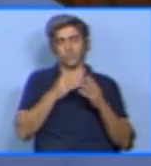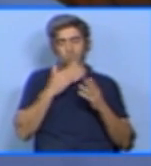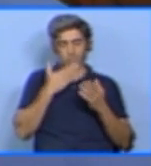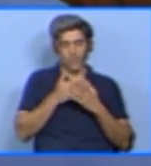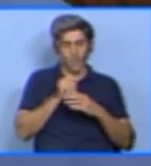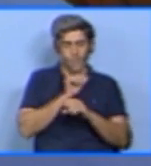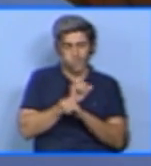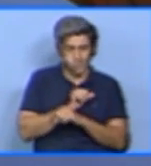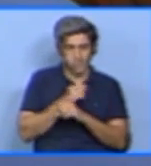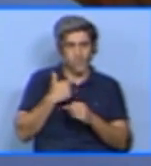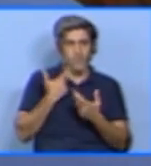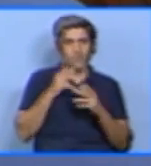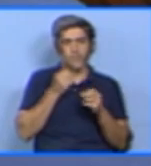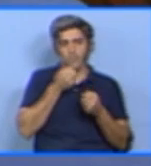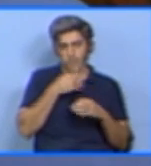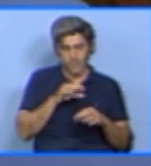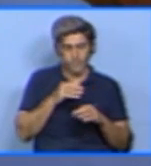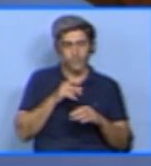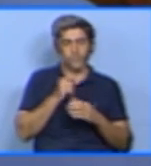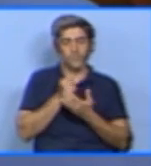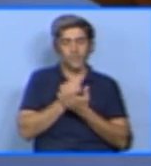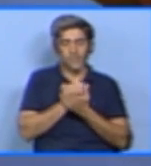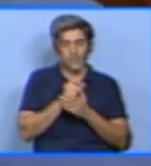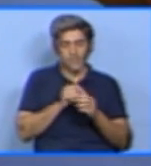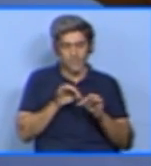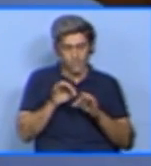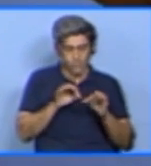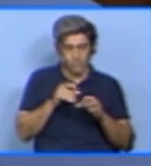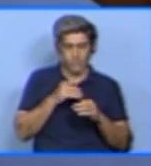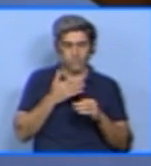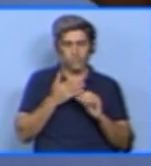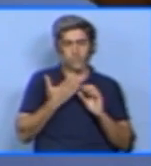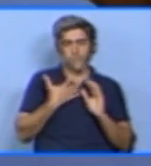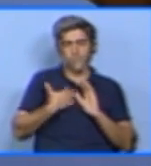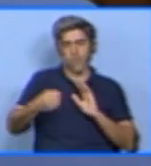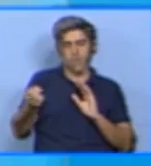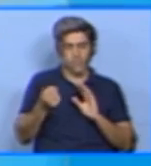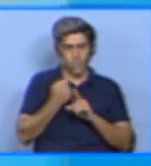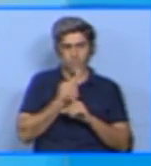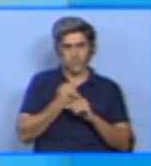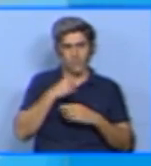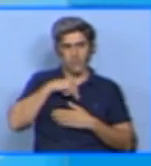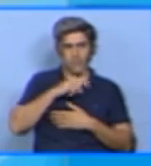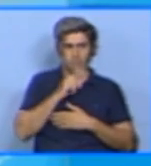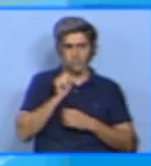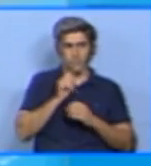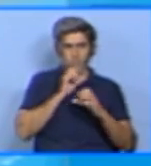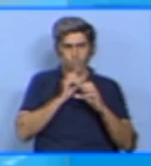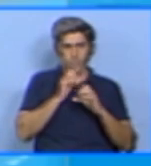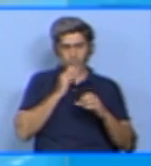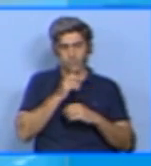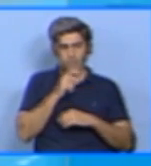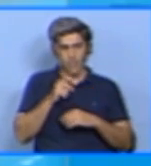limita a liberdade. E realmente o exorcismo não tira nada lá de dentro. O exorcismo comunica